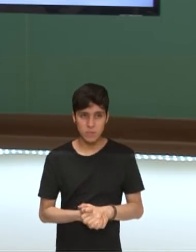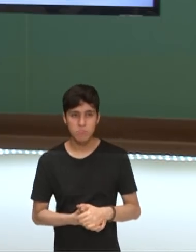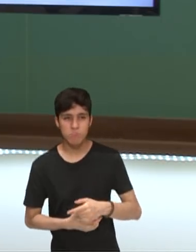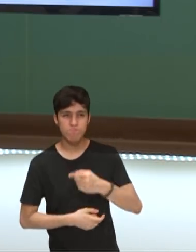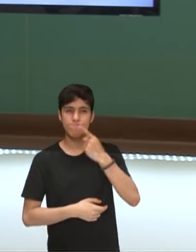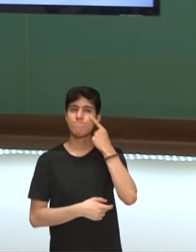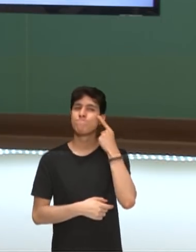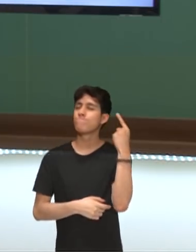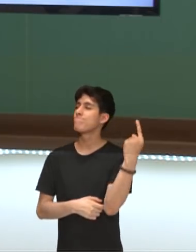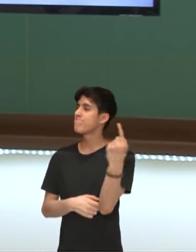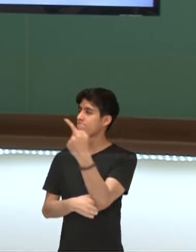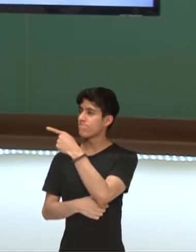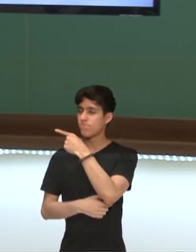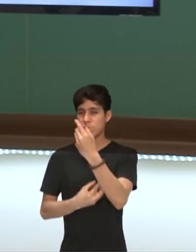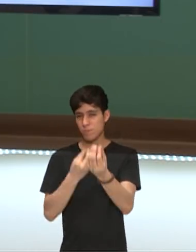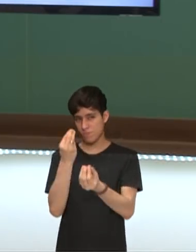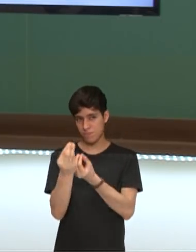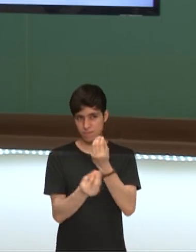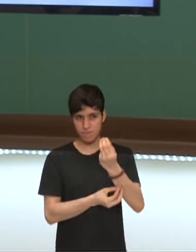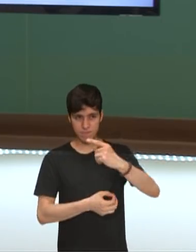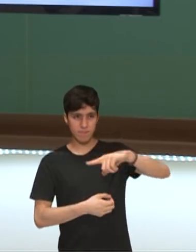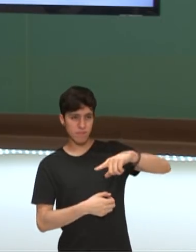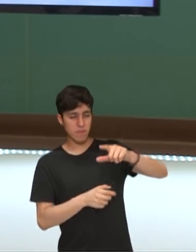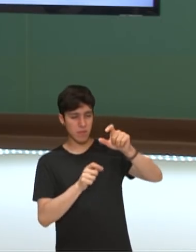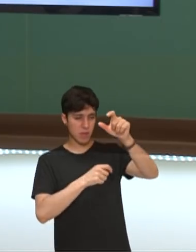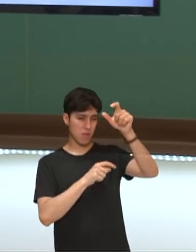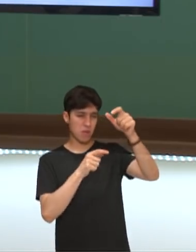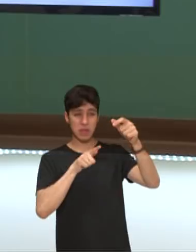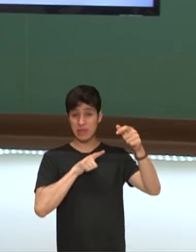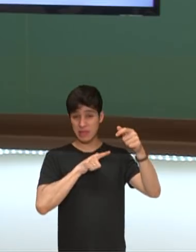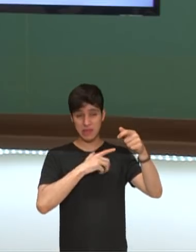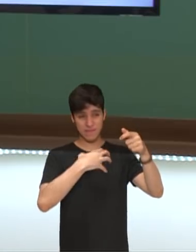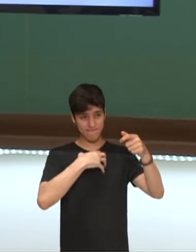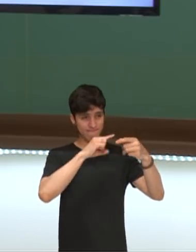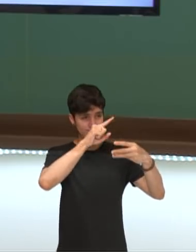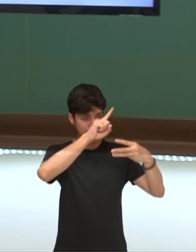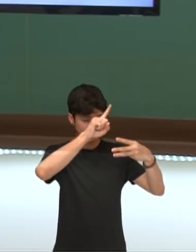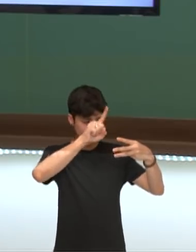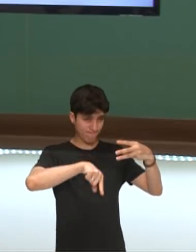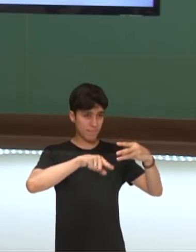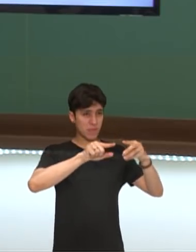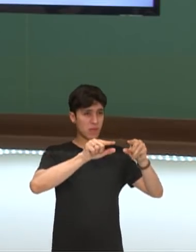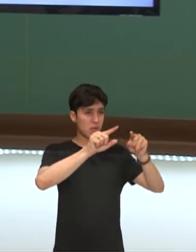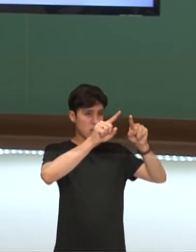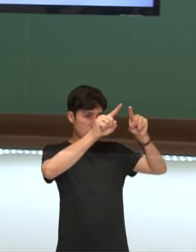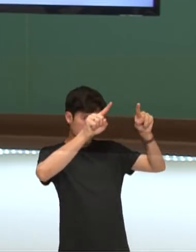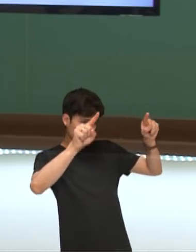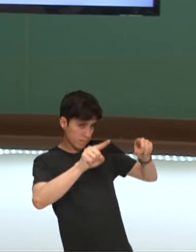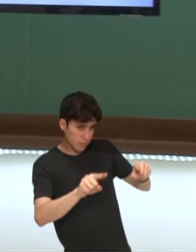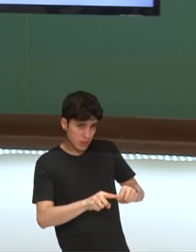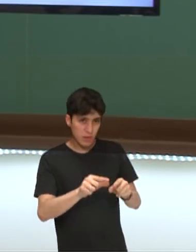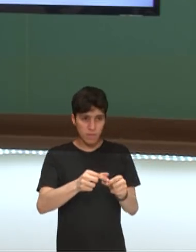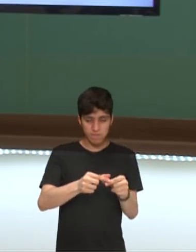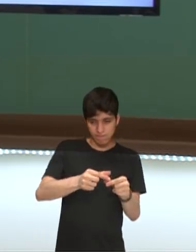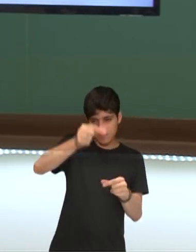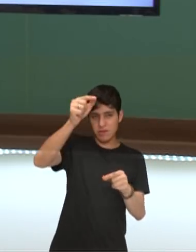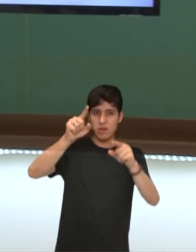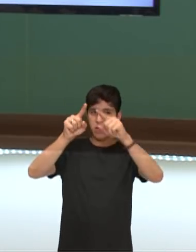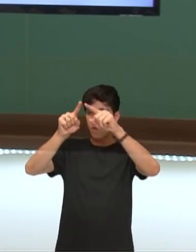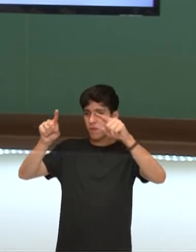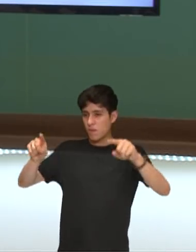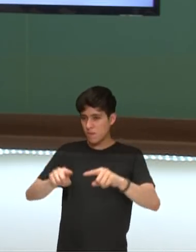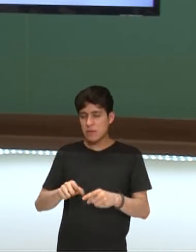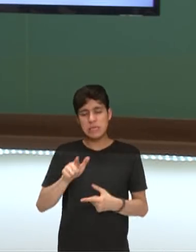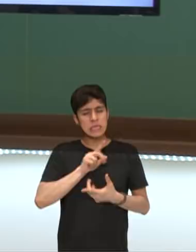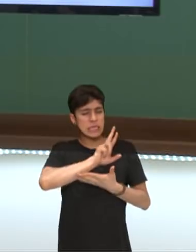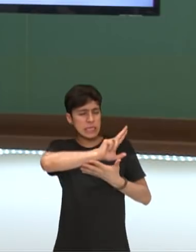aqui o formato com cabeça e cauda. Eu posso ter um vírus filamentoso, posso ter um vírus icosaédrico, posso ter um vírus circular. Então,